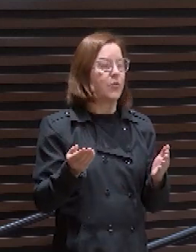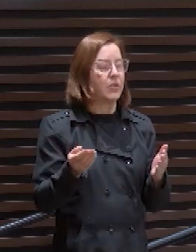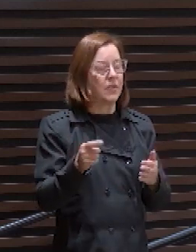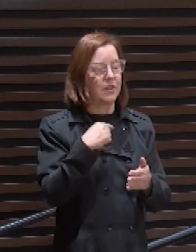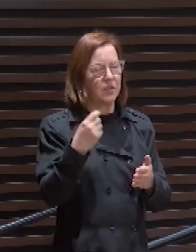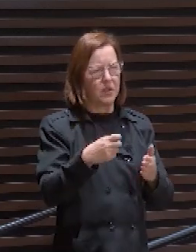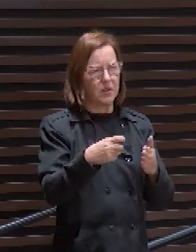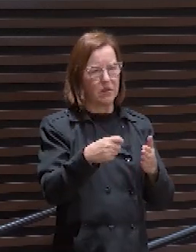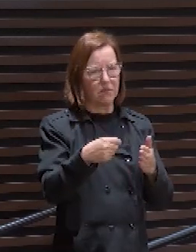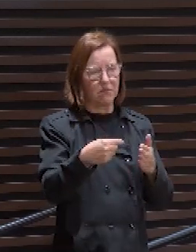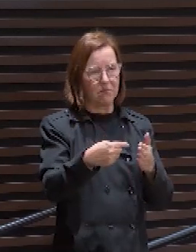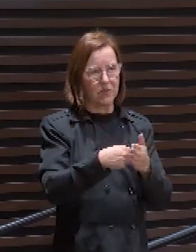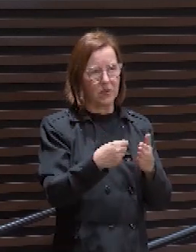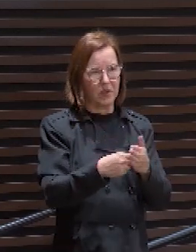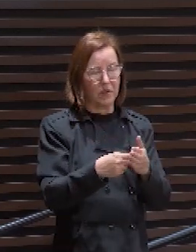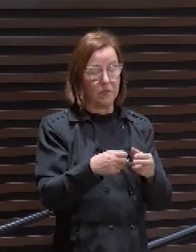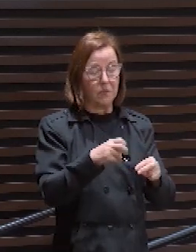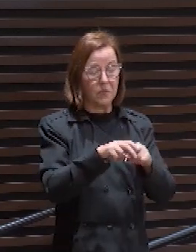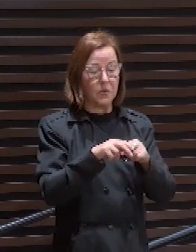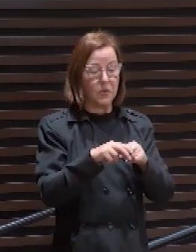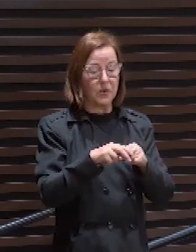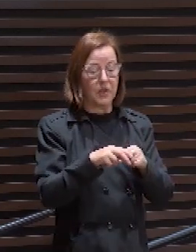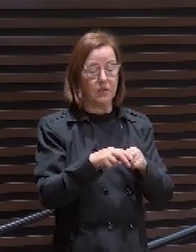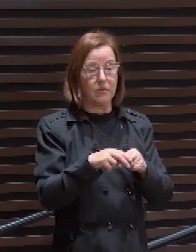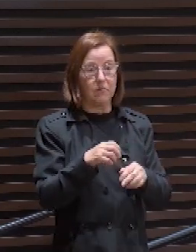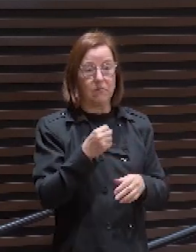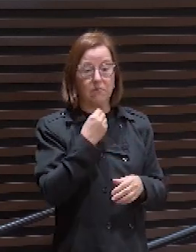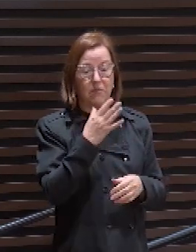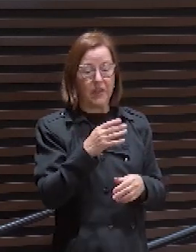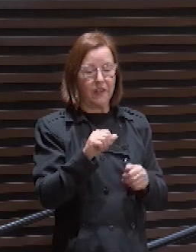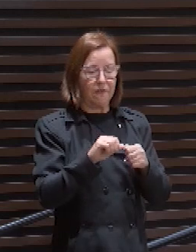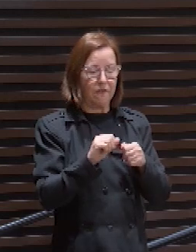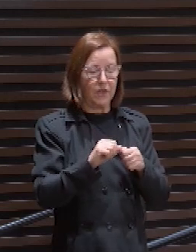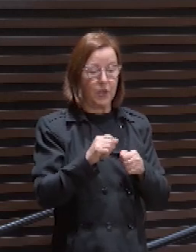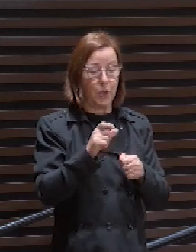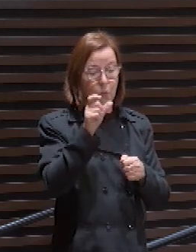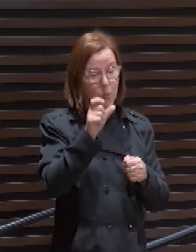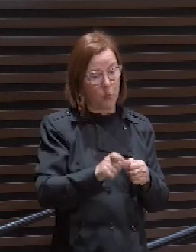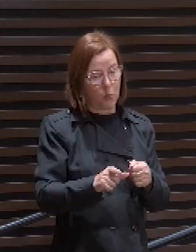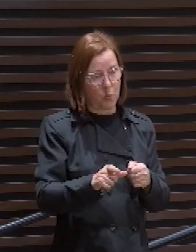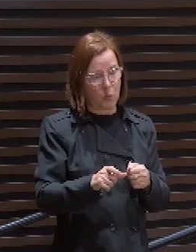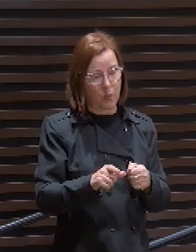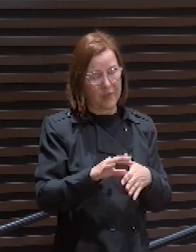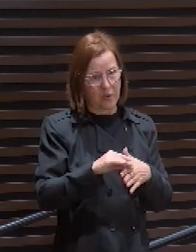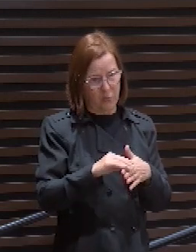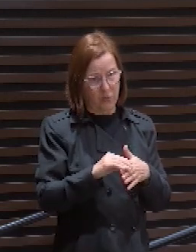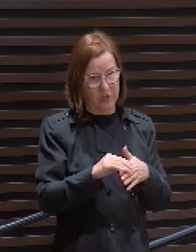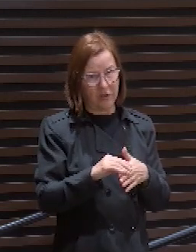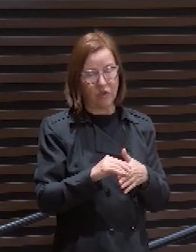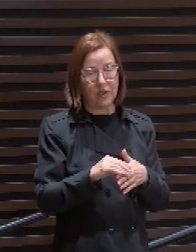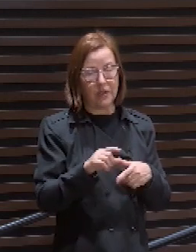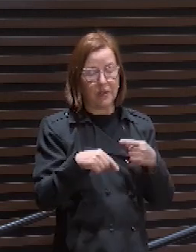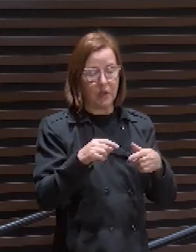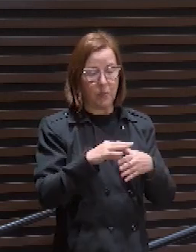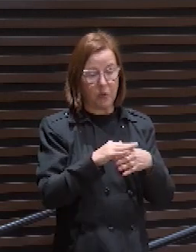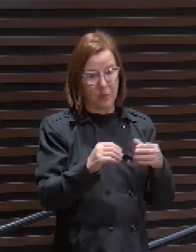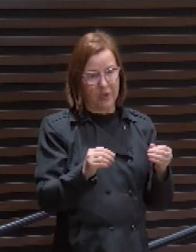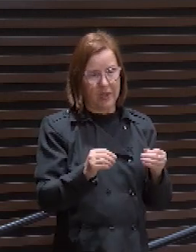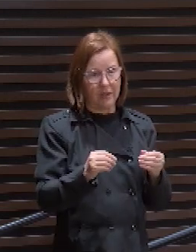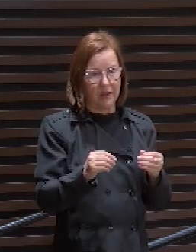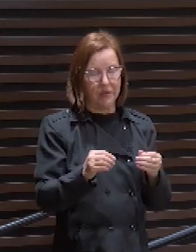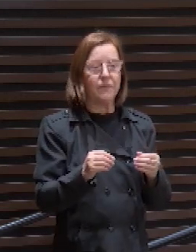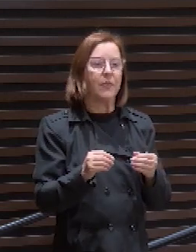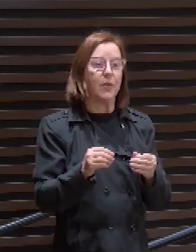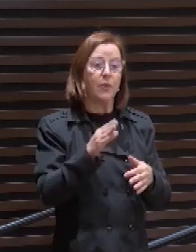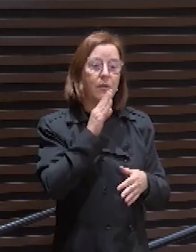do benefício feito a um homem enfermo e do modo por que foi curado, tomai conhecimento, vós todos e todo o